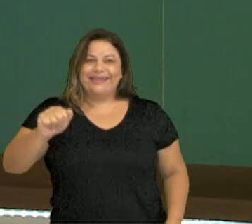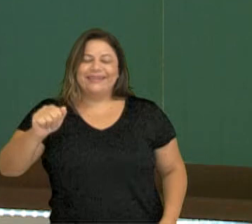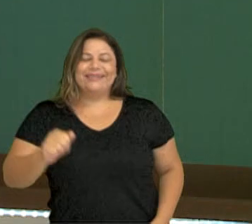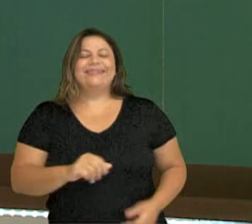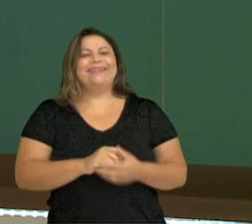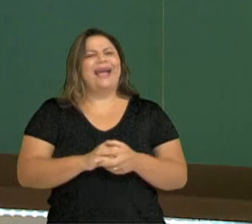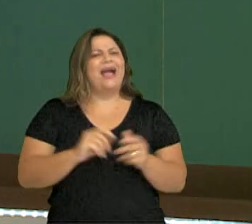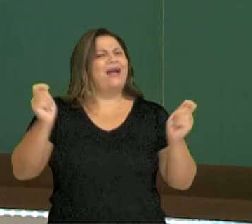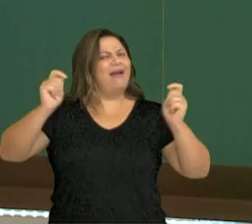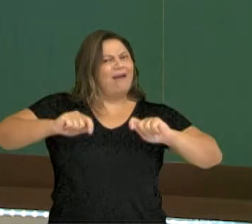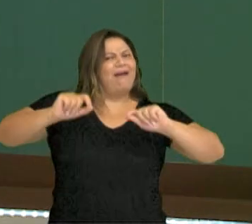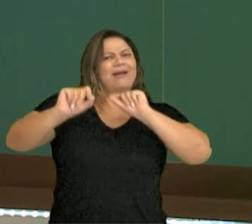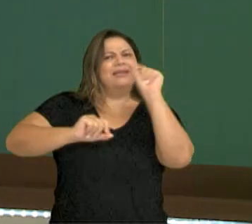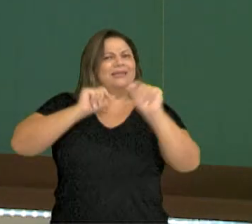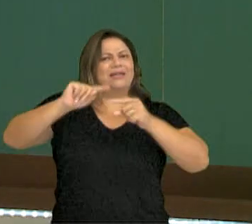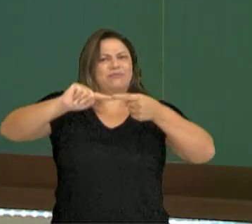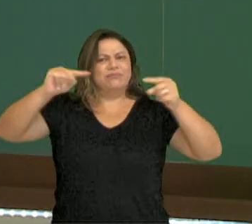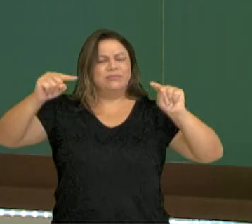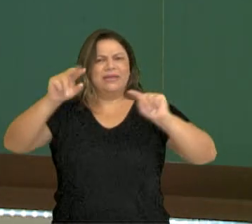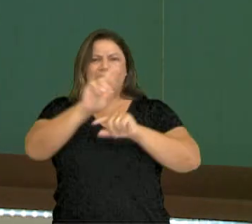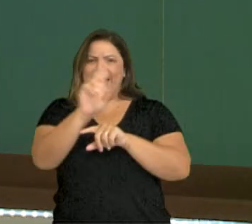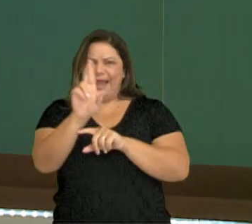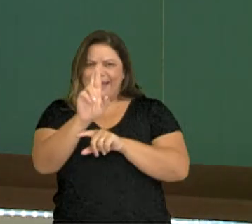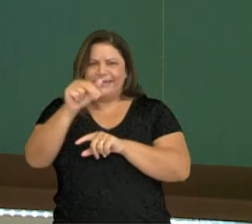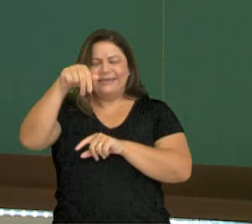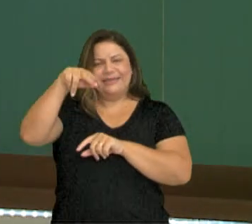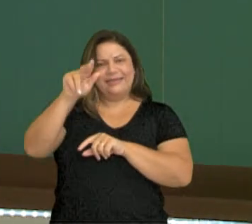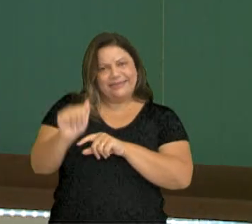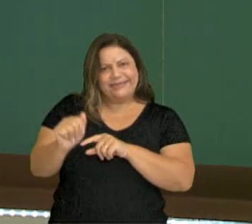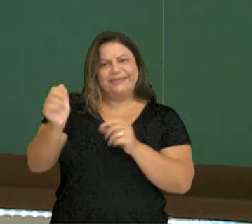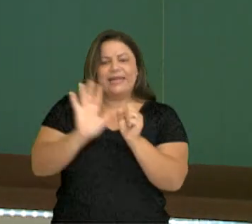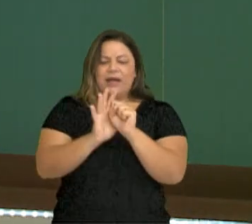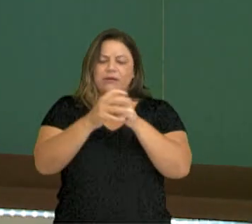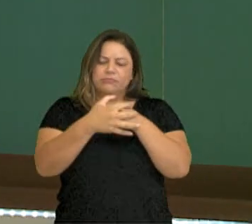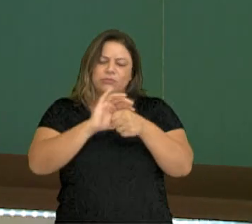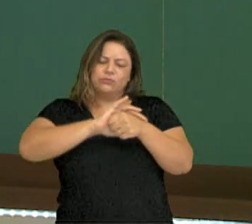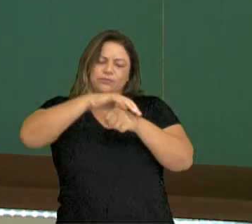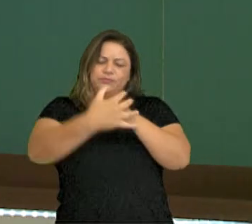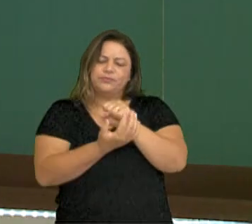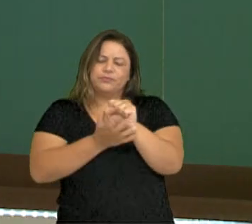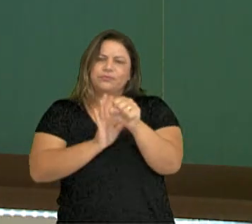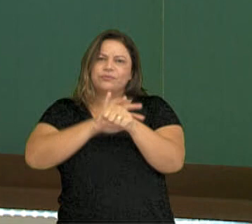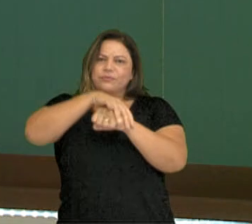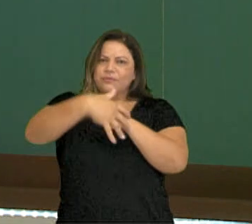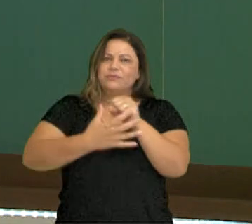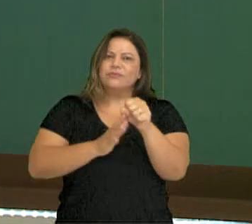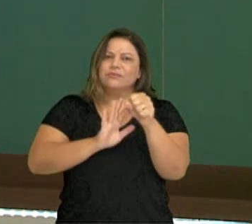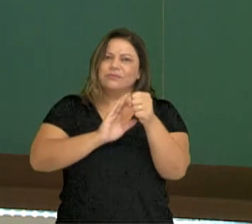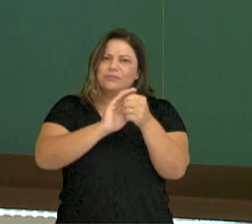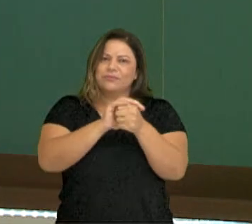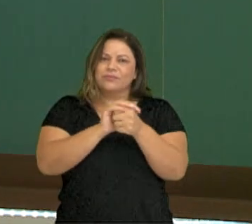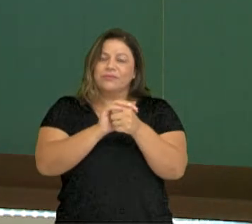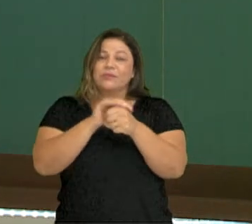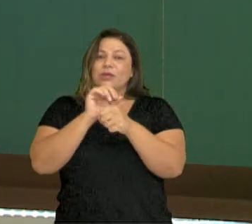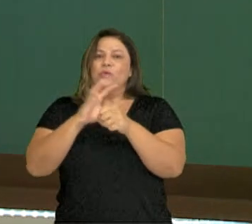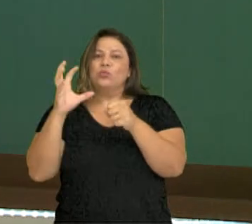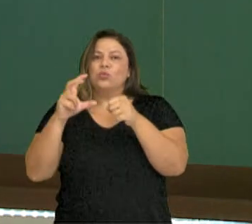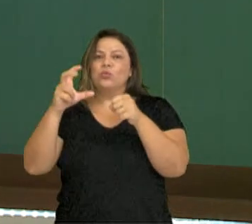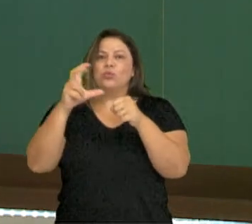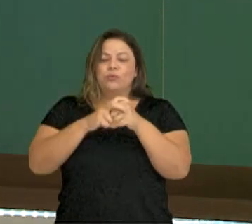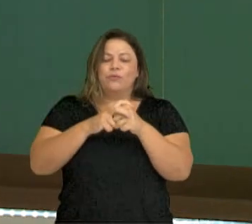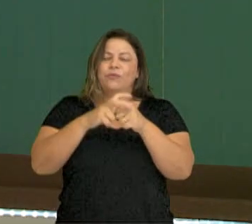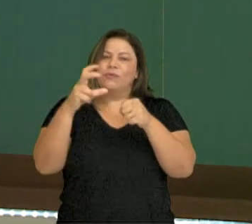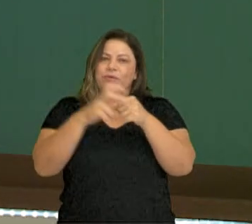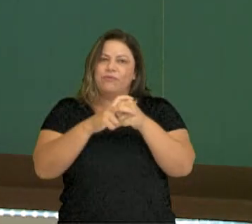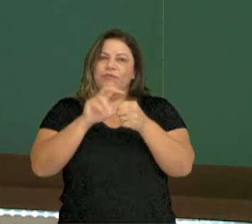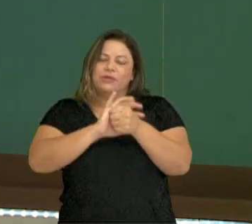parcialmente estabilizado, o RNA do vírus, e encapsulado. E depois ele vai ser colocado dentro do corpo, no